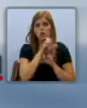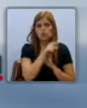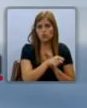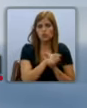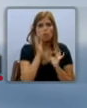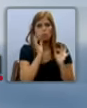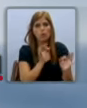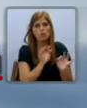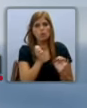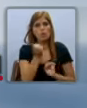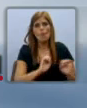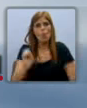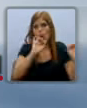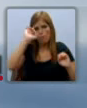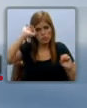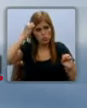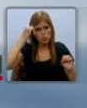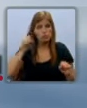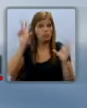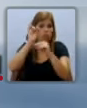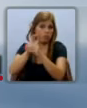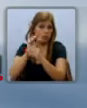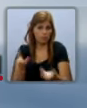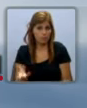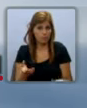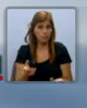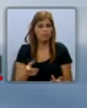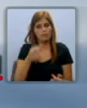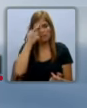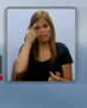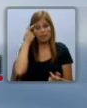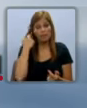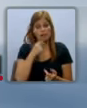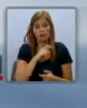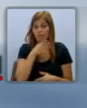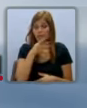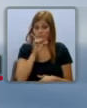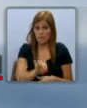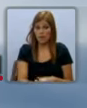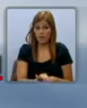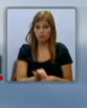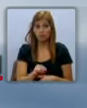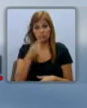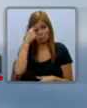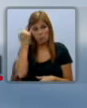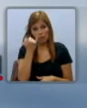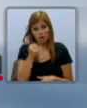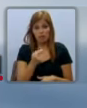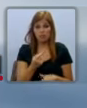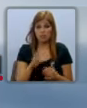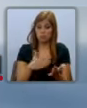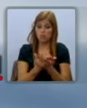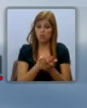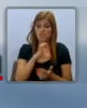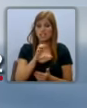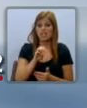não resultassem danos patrimoniais para o novo banco. E, no comunicado, conclui que uma solução nos termos apresentados pela